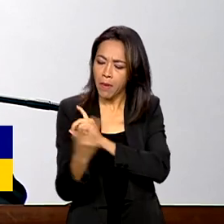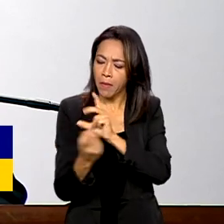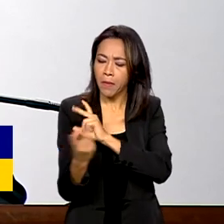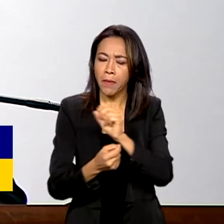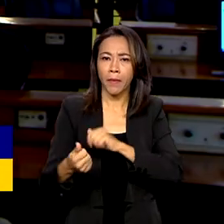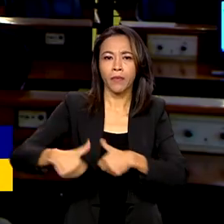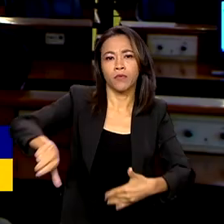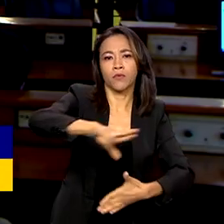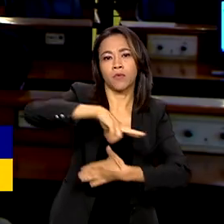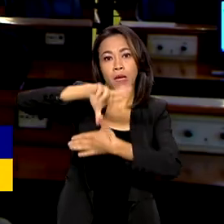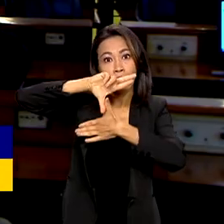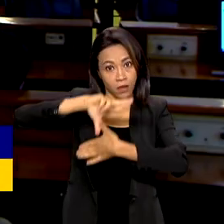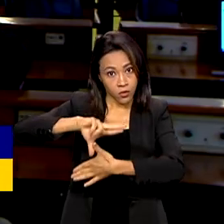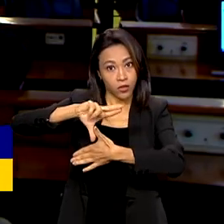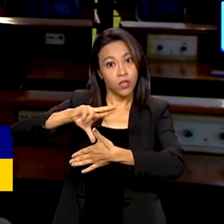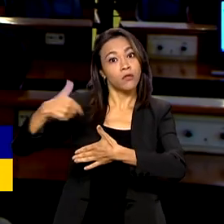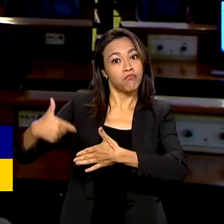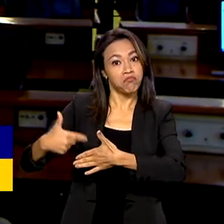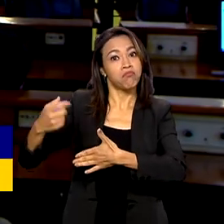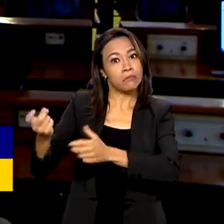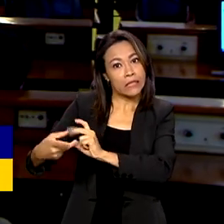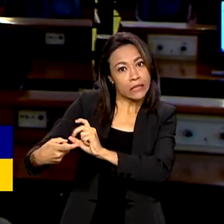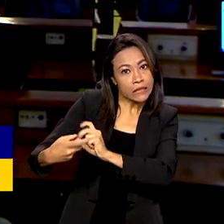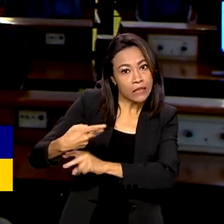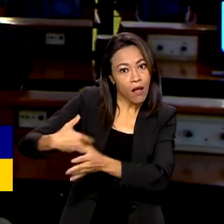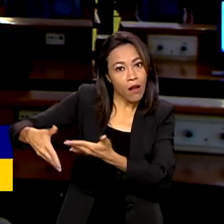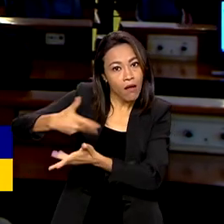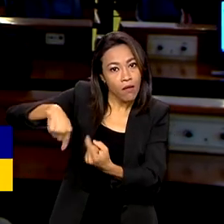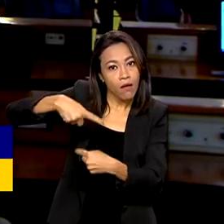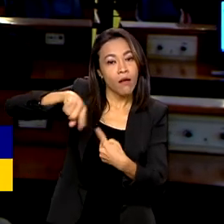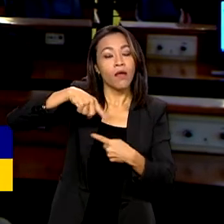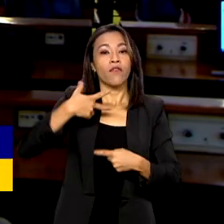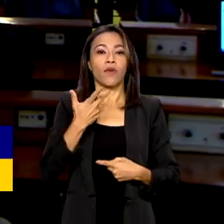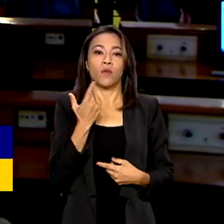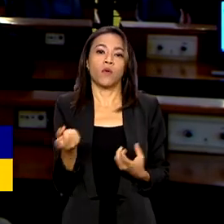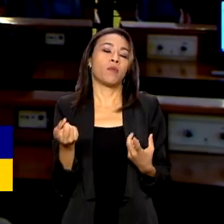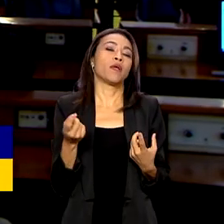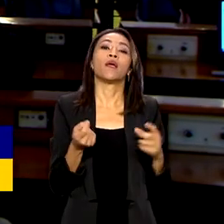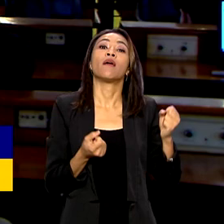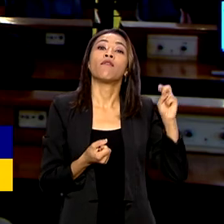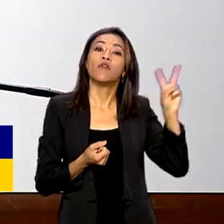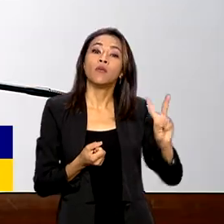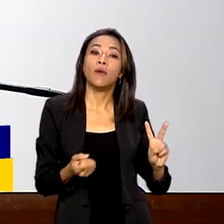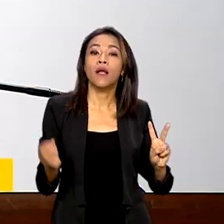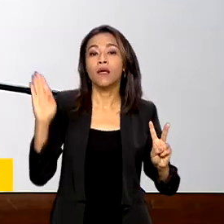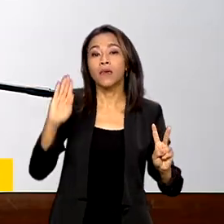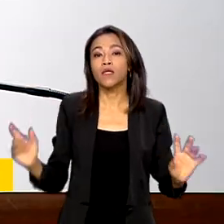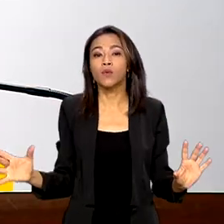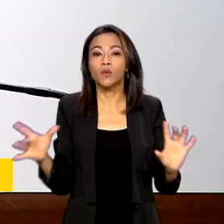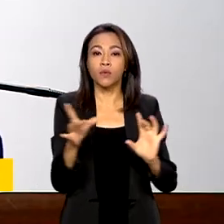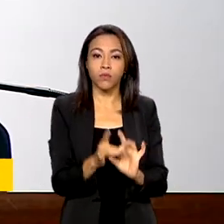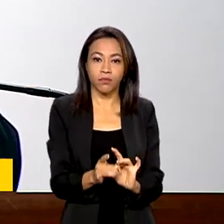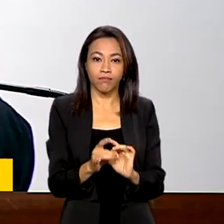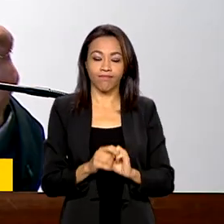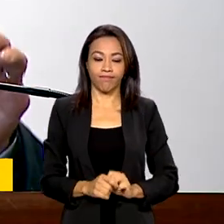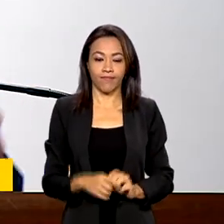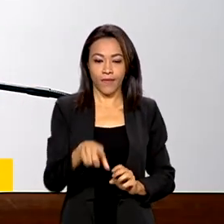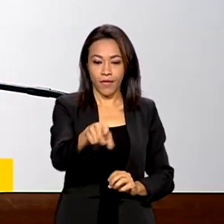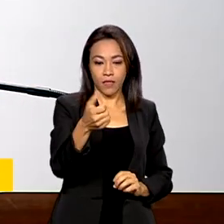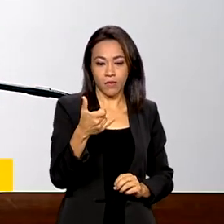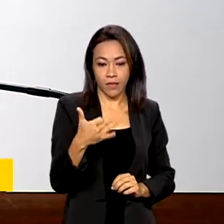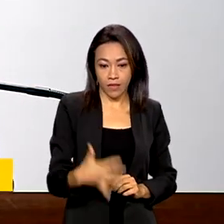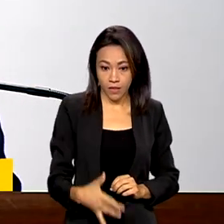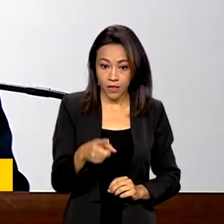América Latina e destacou a retomada da relação entre Brasil e Venezuela. Na América do Sul tem um